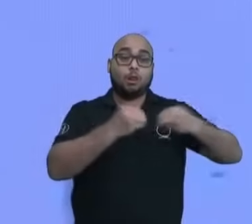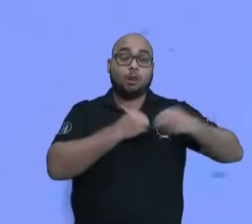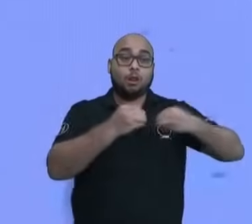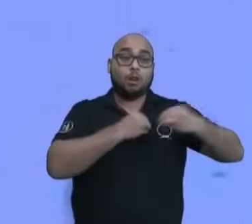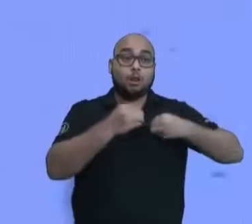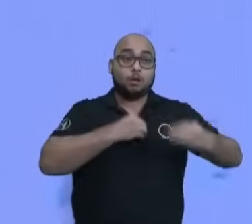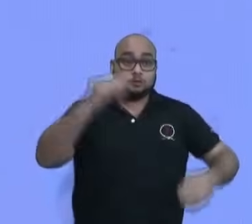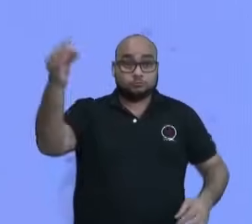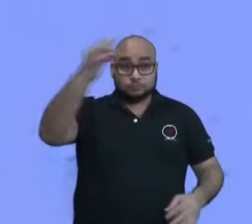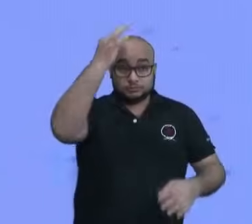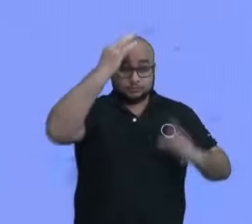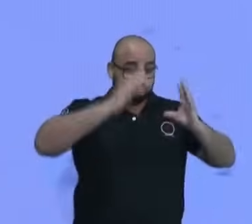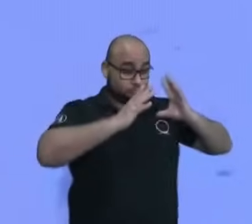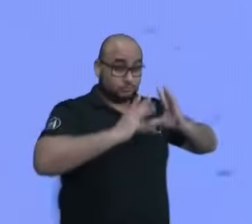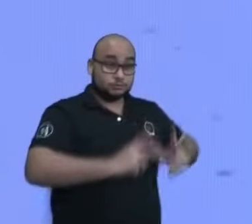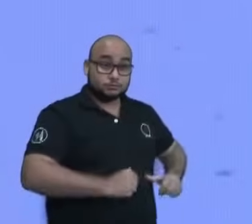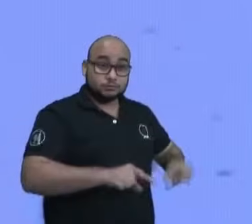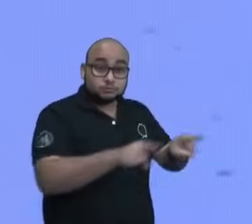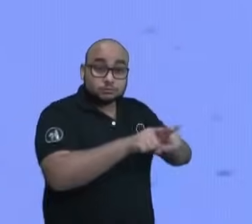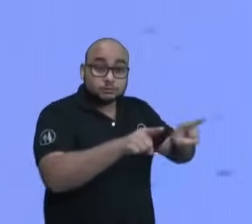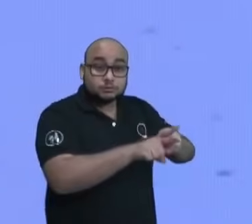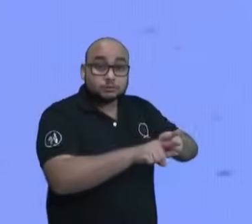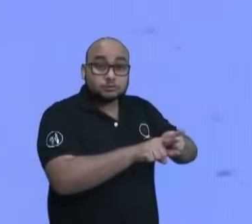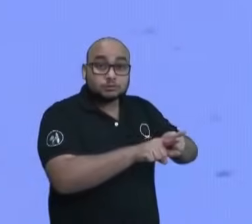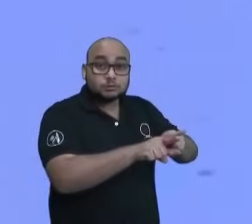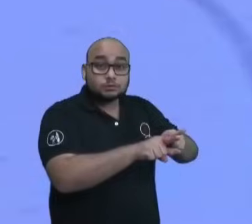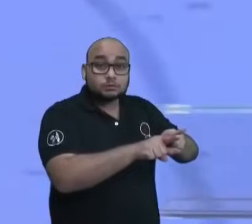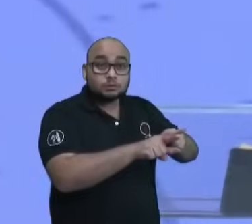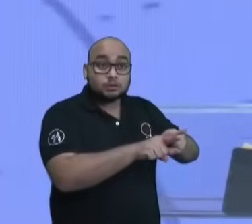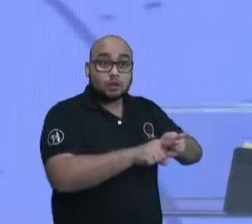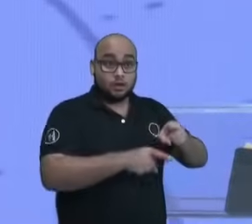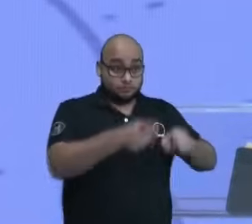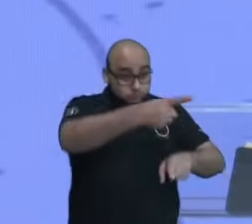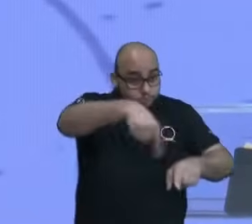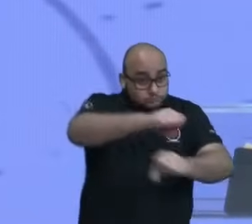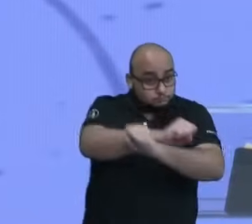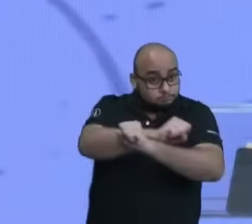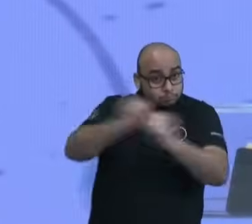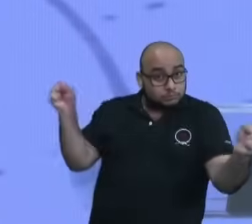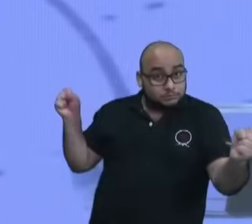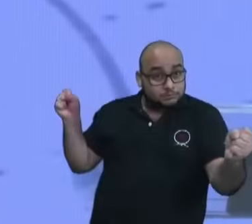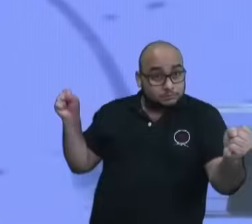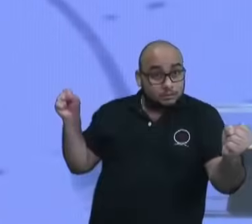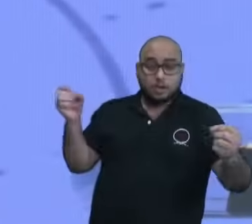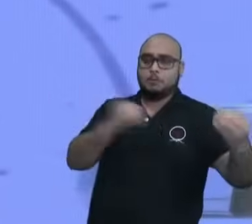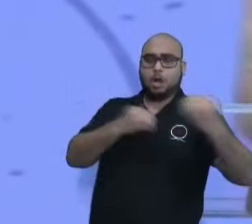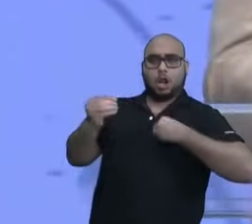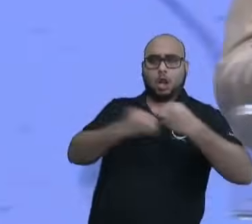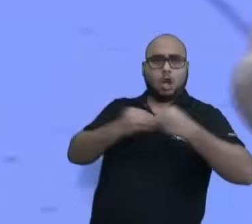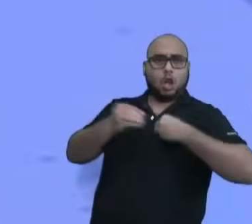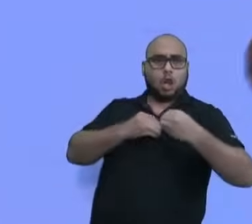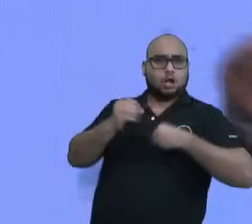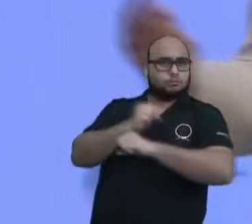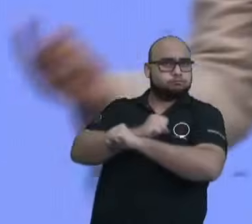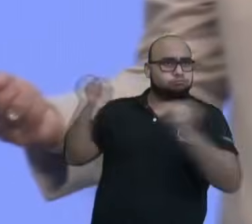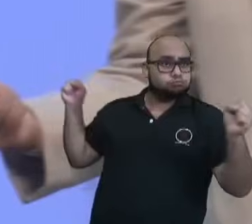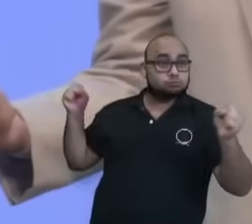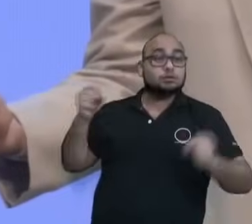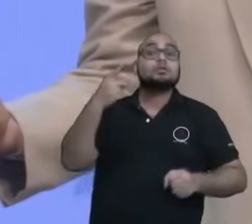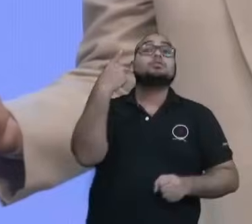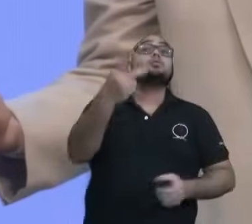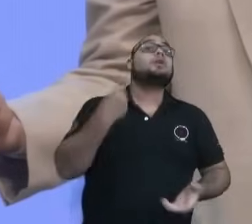Santificação Olha o que que ele tá dizendo você foi liberto do pecado para que a sua vida seja uma